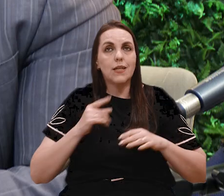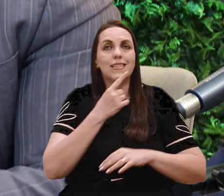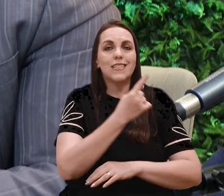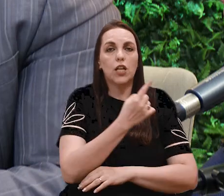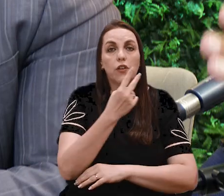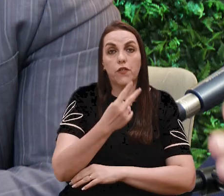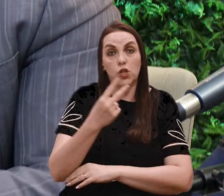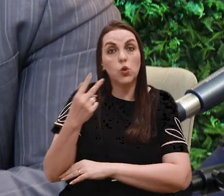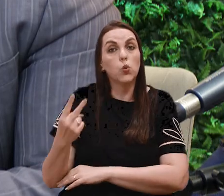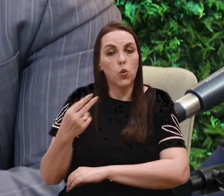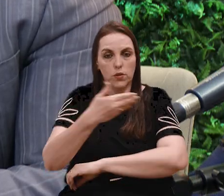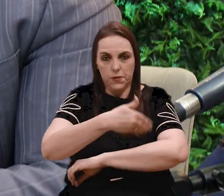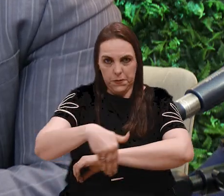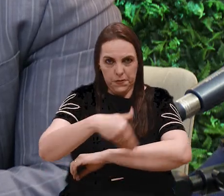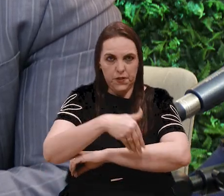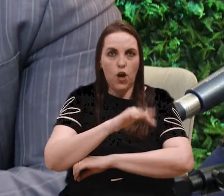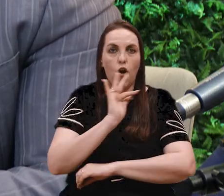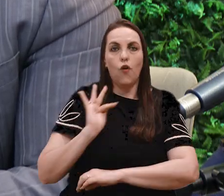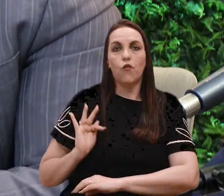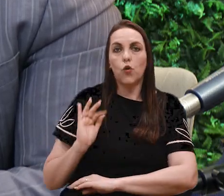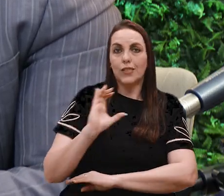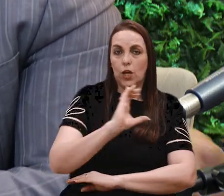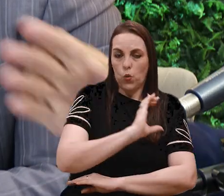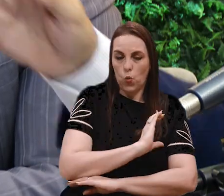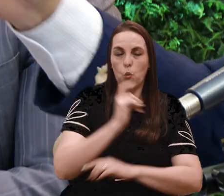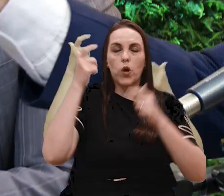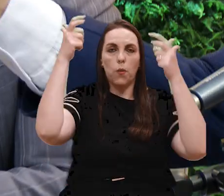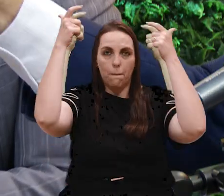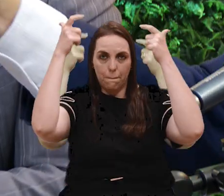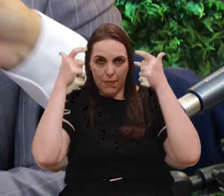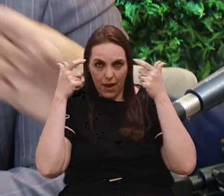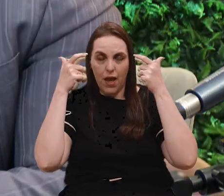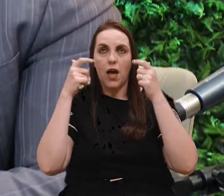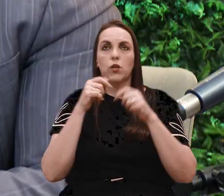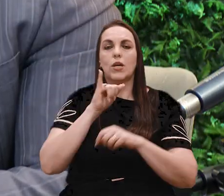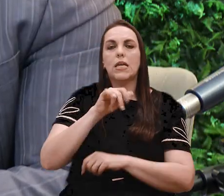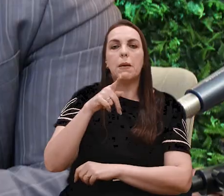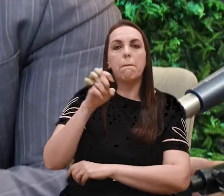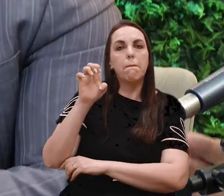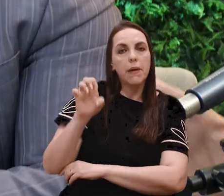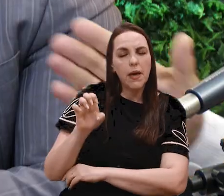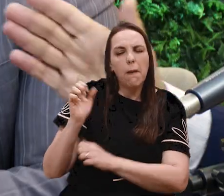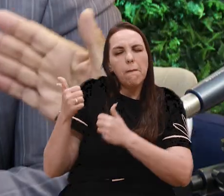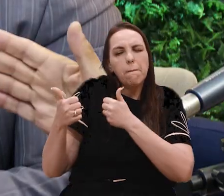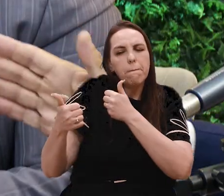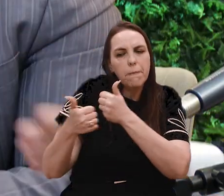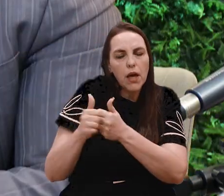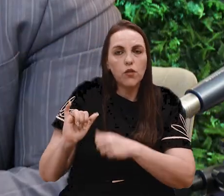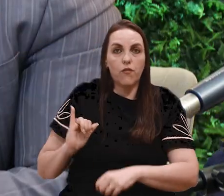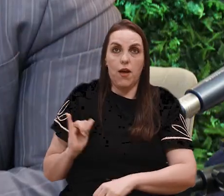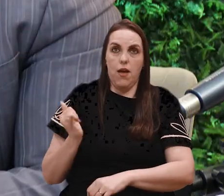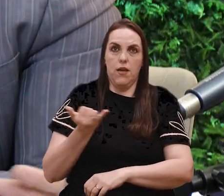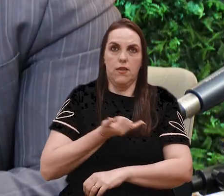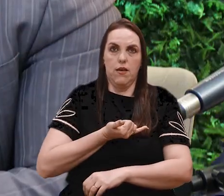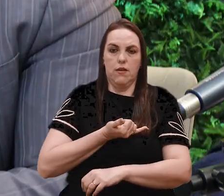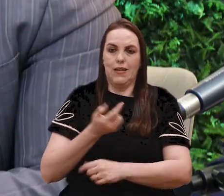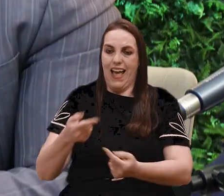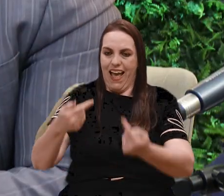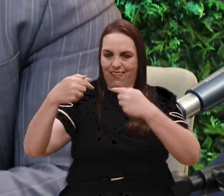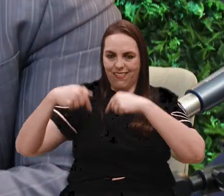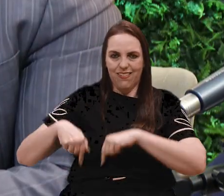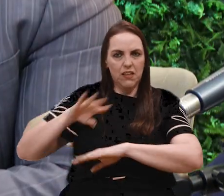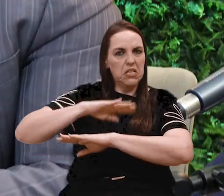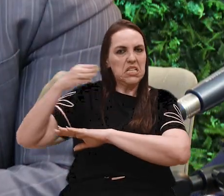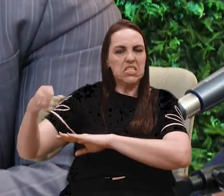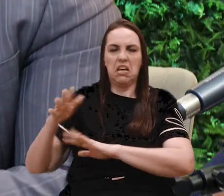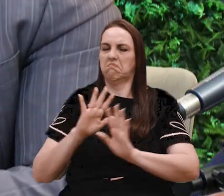que vai até Flores da Cunha, Antônio Prado e Peixa, lá na 116, perto de Vacaria. Esse outro trecho aqui não tem nada